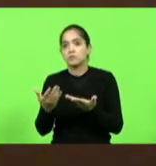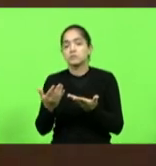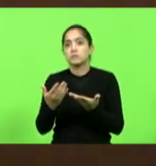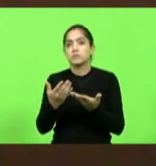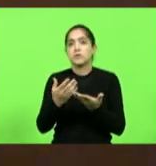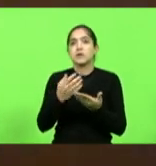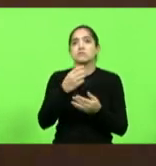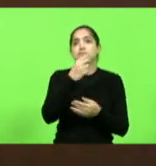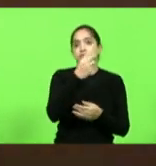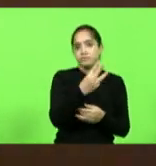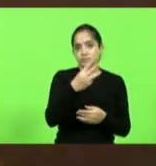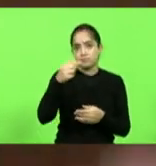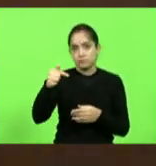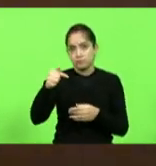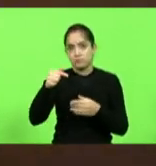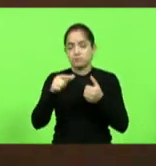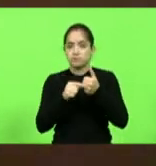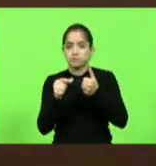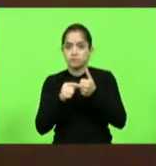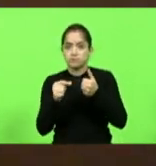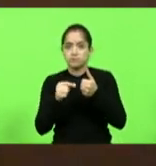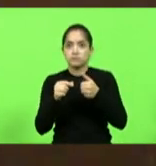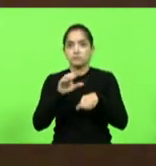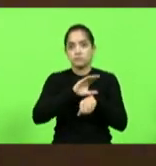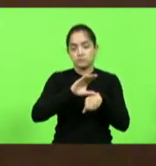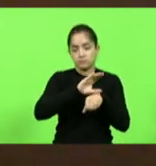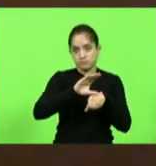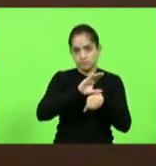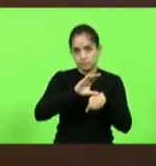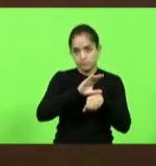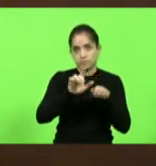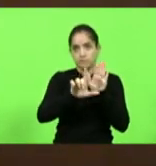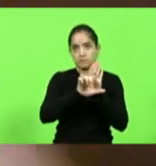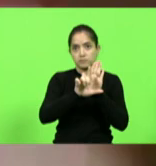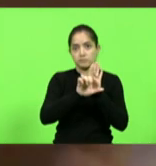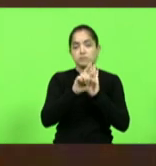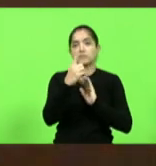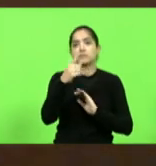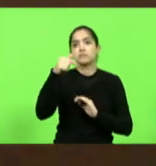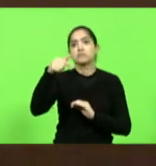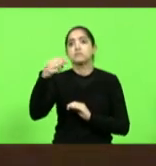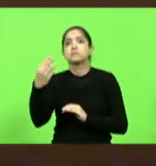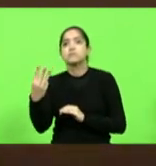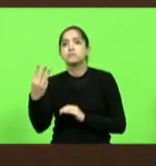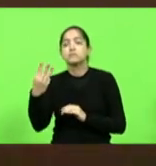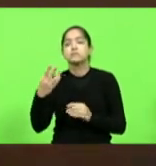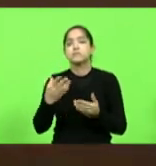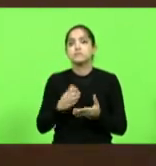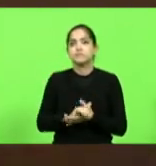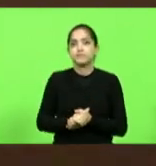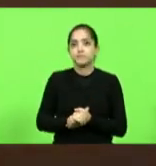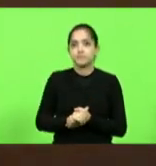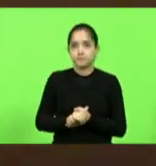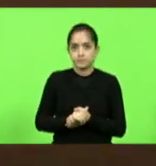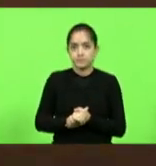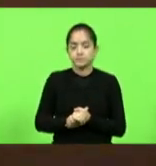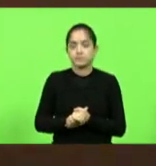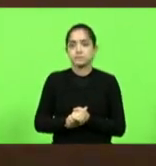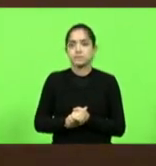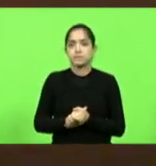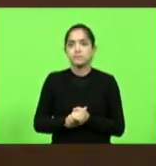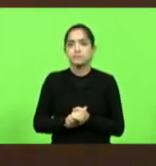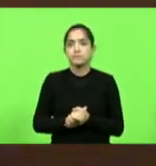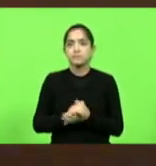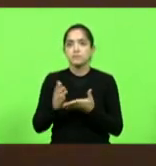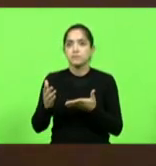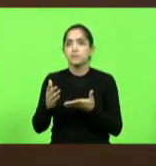da Constituição, por conta, inclusive, da Lei 173. Também, conforme dito pelo senhor promotor